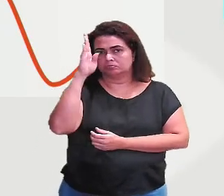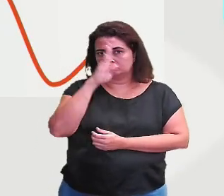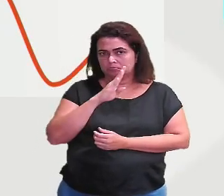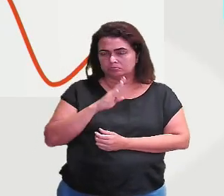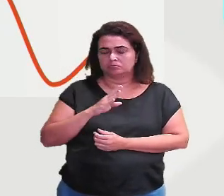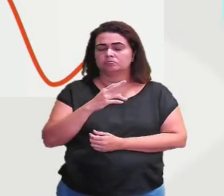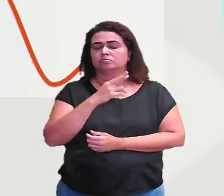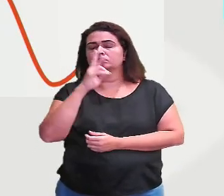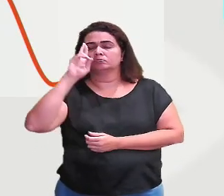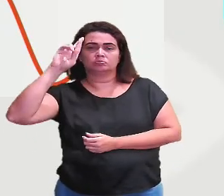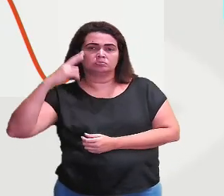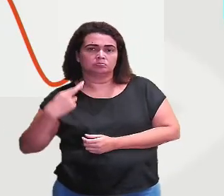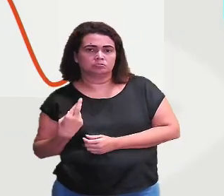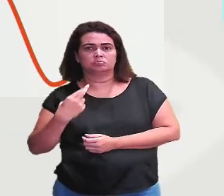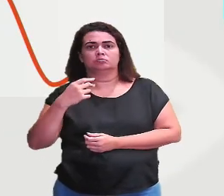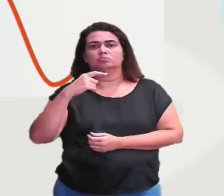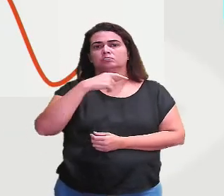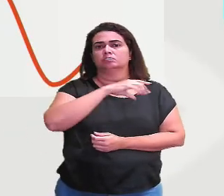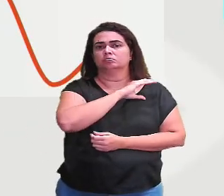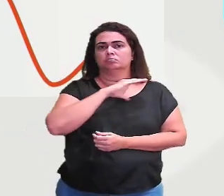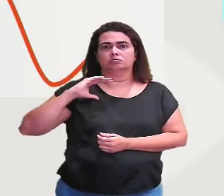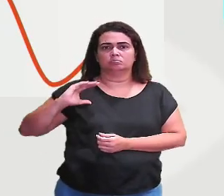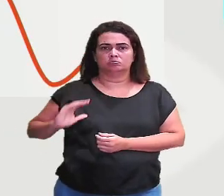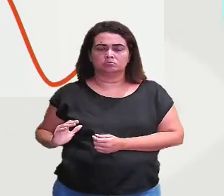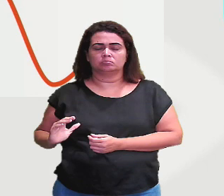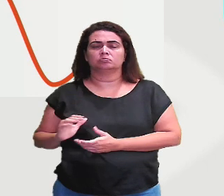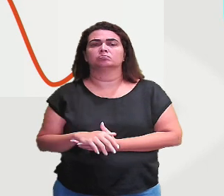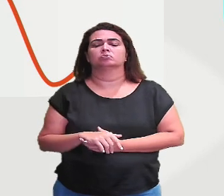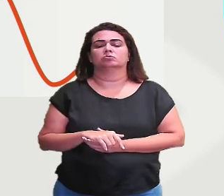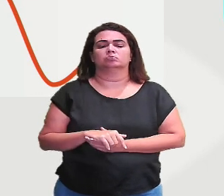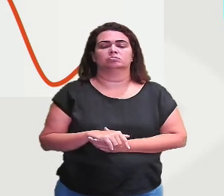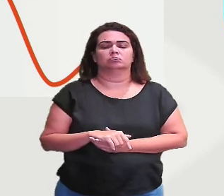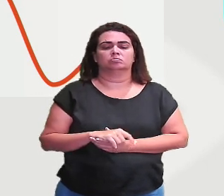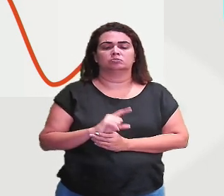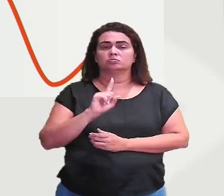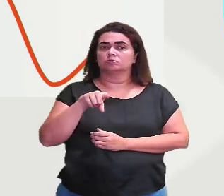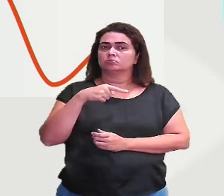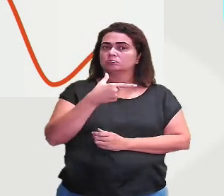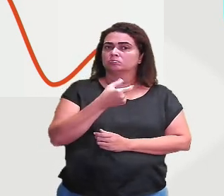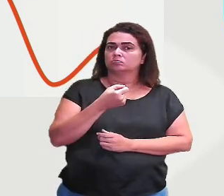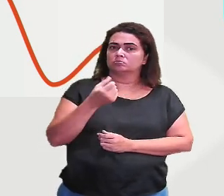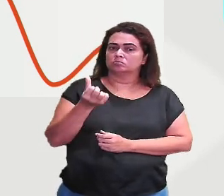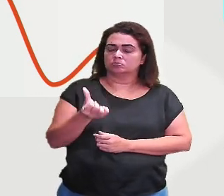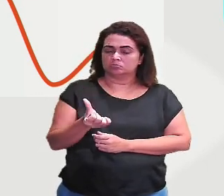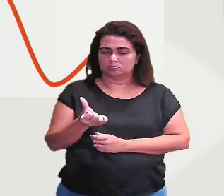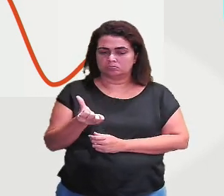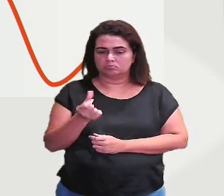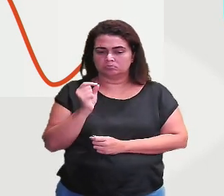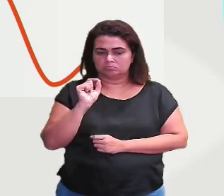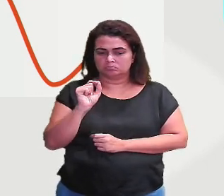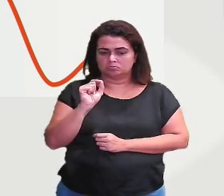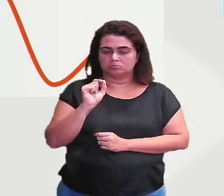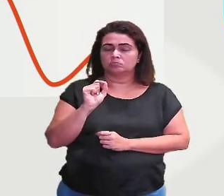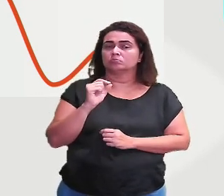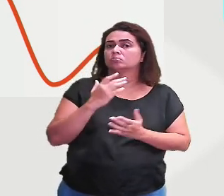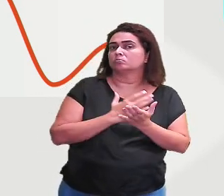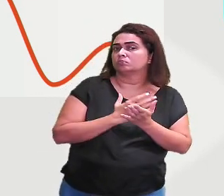Índia e China. Em 2006, né, o mecanismo internacional, né, quando você vai ter, né, eles vão